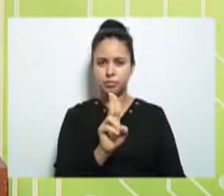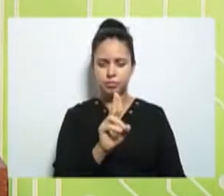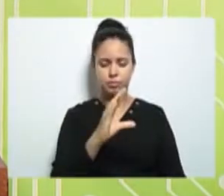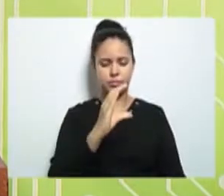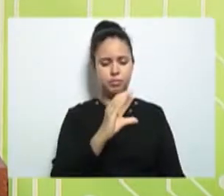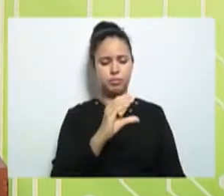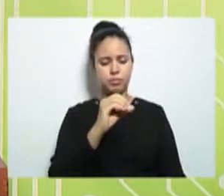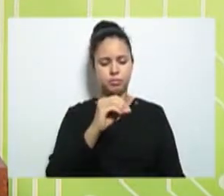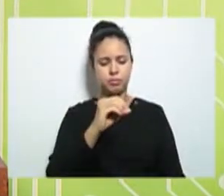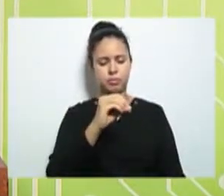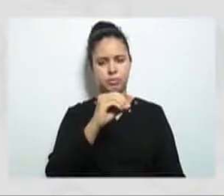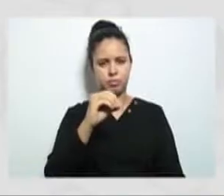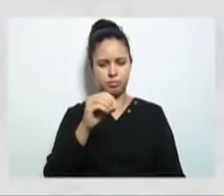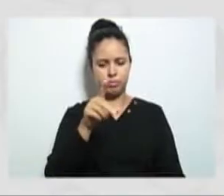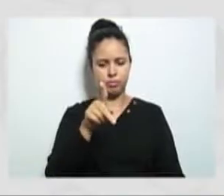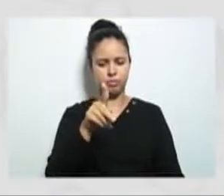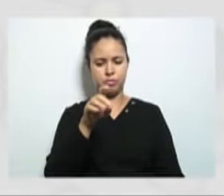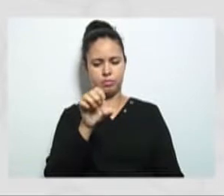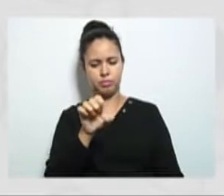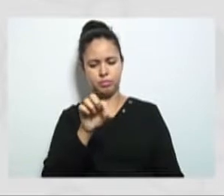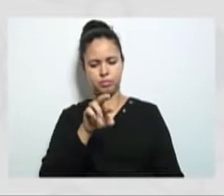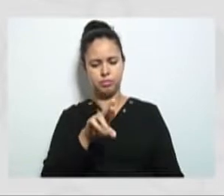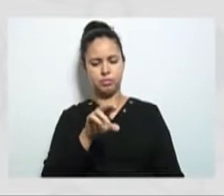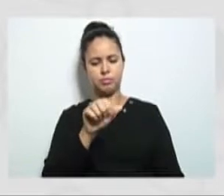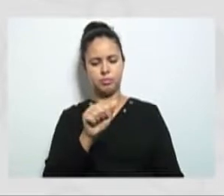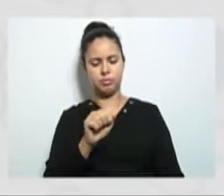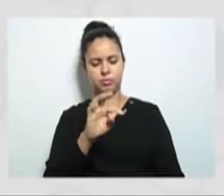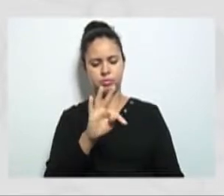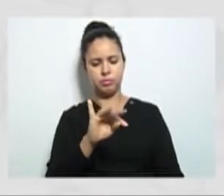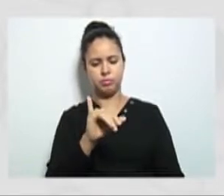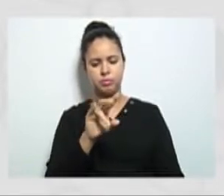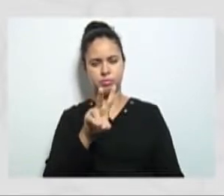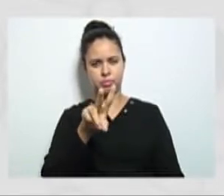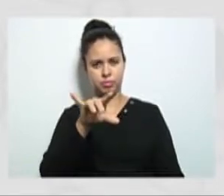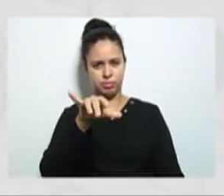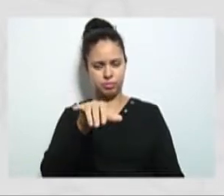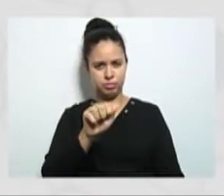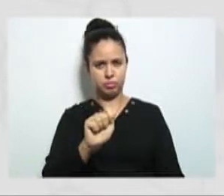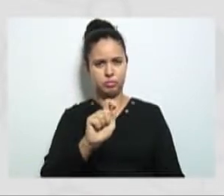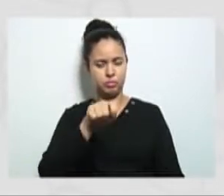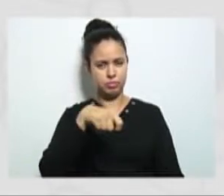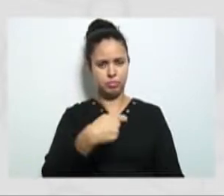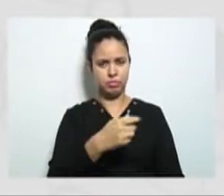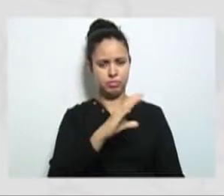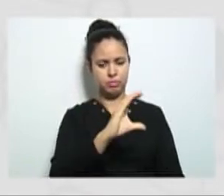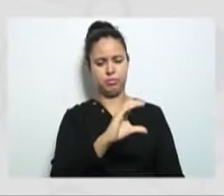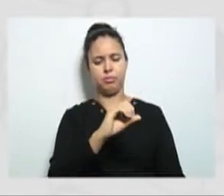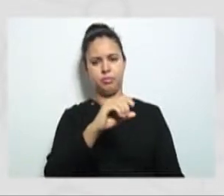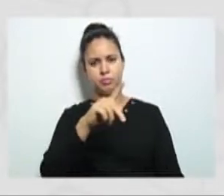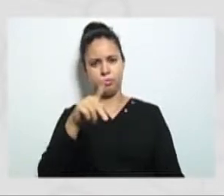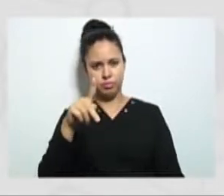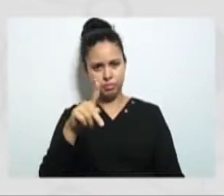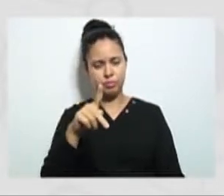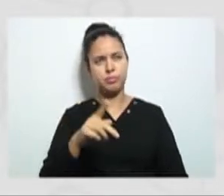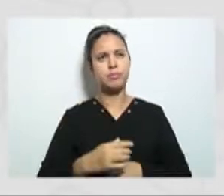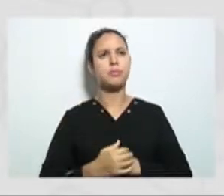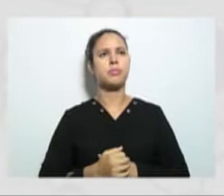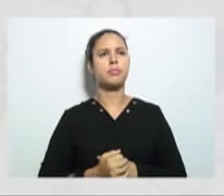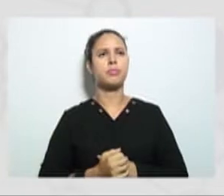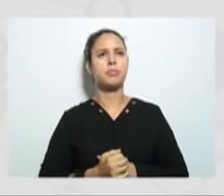dentre outros cenários, tá, gente? Aqui ao lado, ó, a gente tem o que eu e a professora Juliana estamos utilizando hoje,